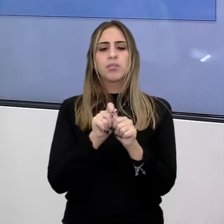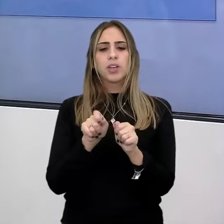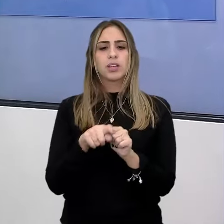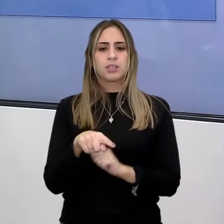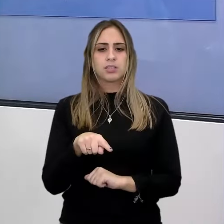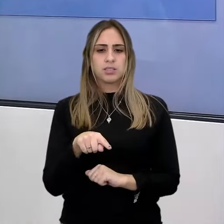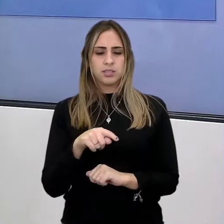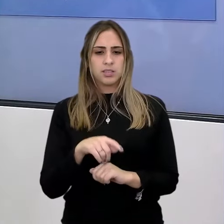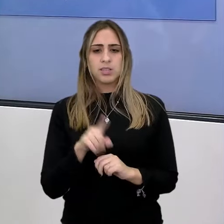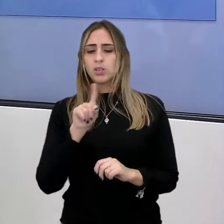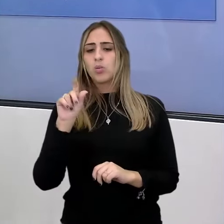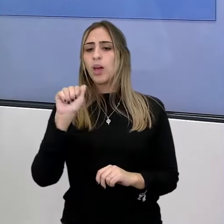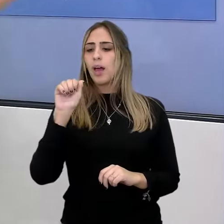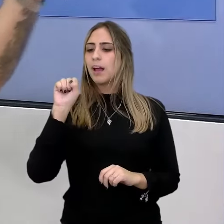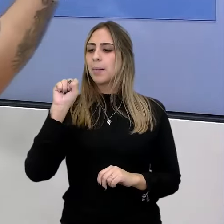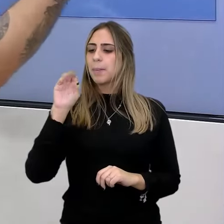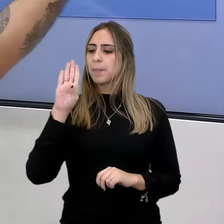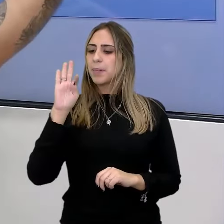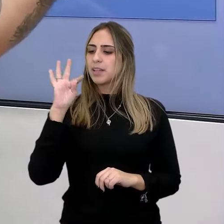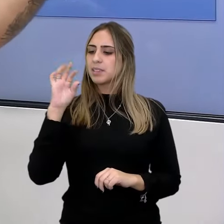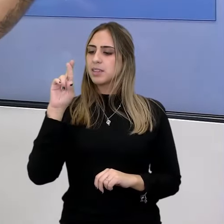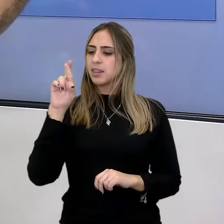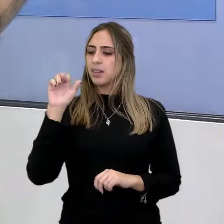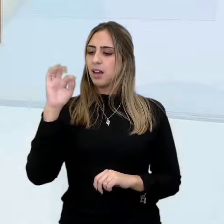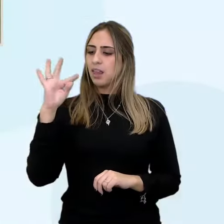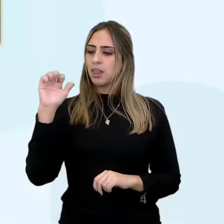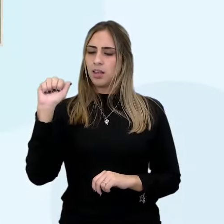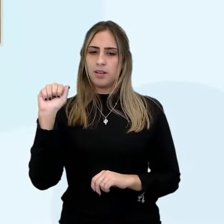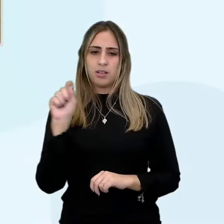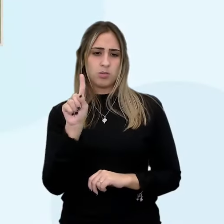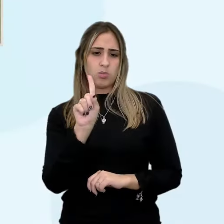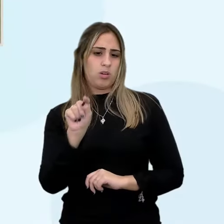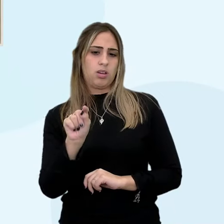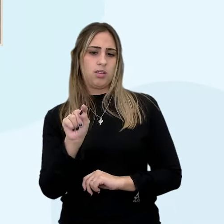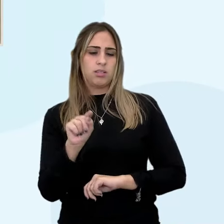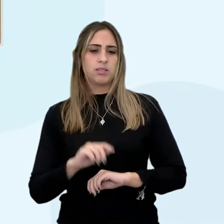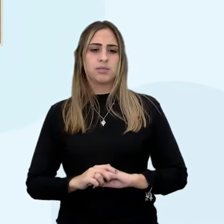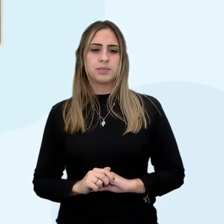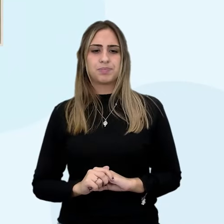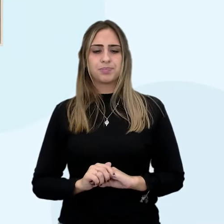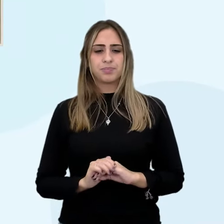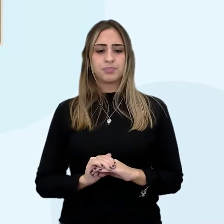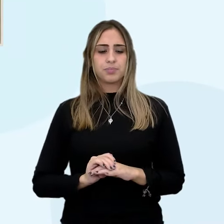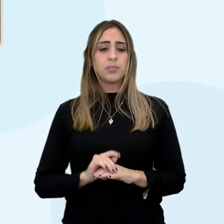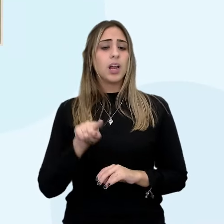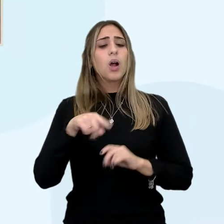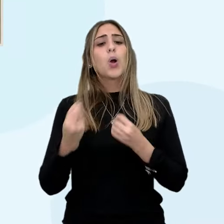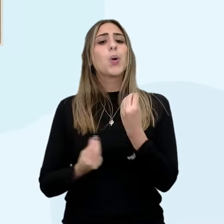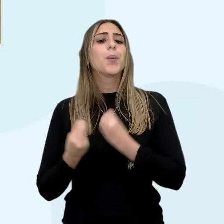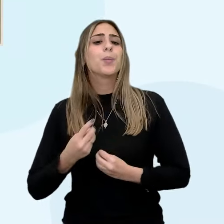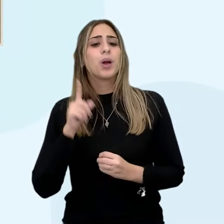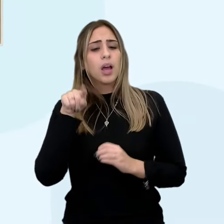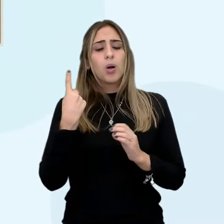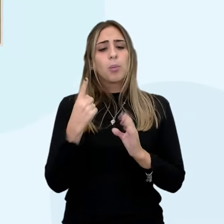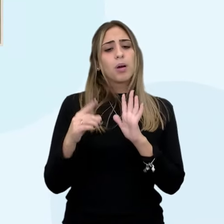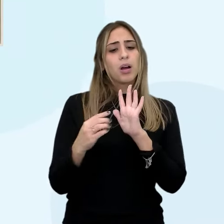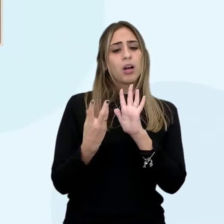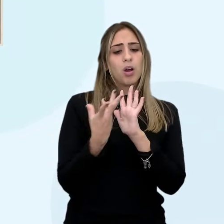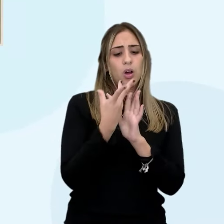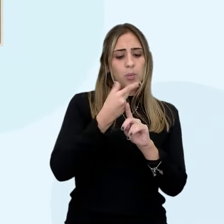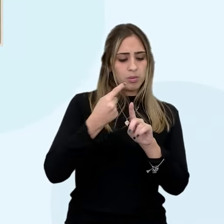Ela não é abstrata ela não é tipo isso aqui não é abstrata ela é como ela é uma obra que mostra